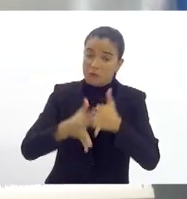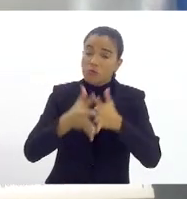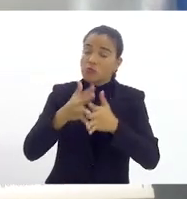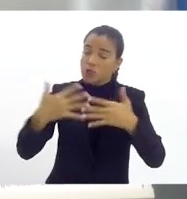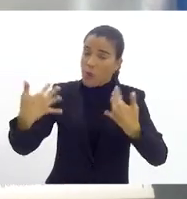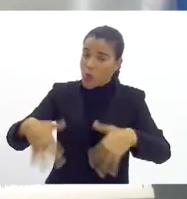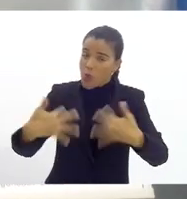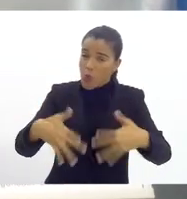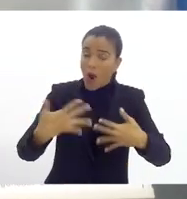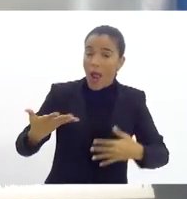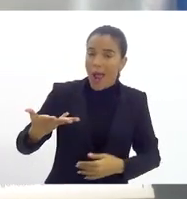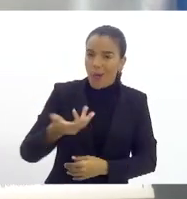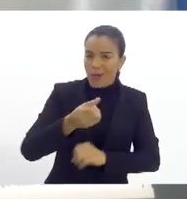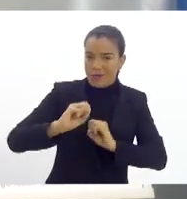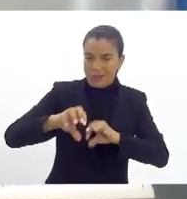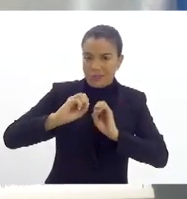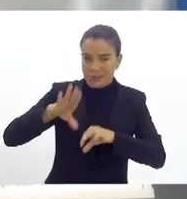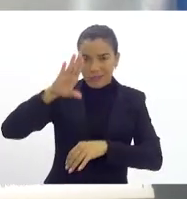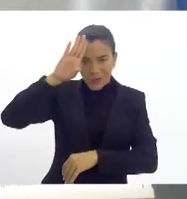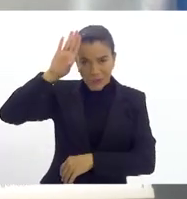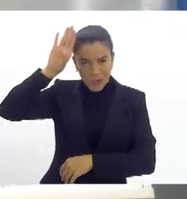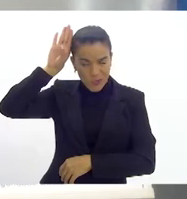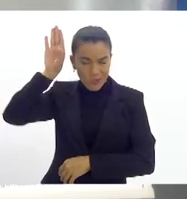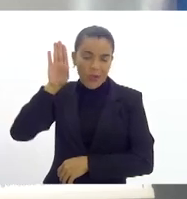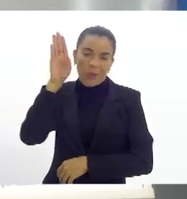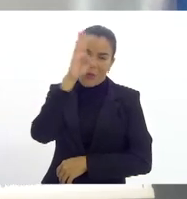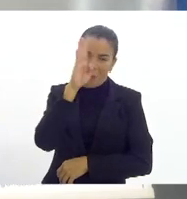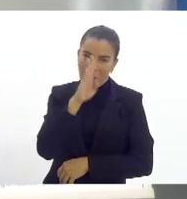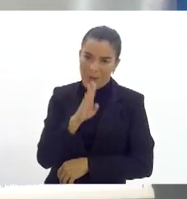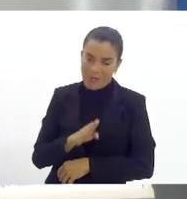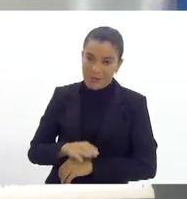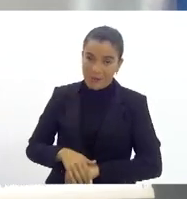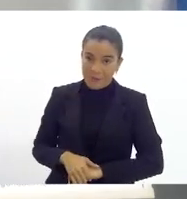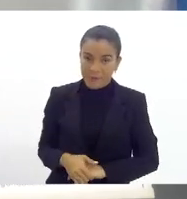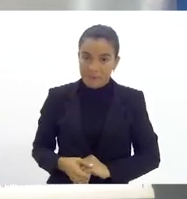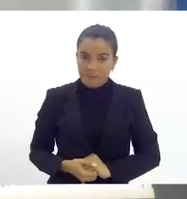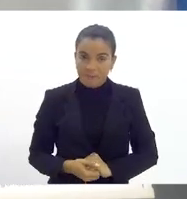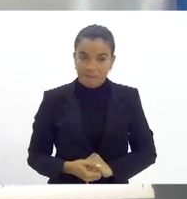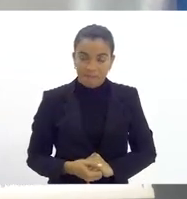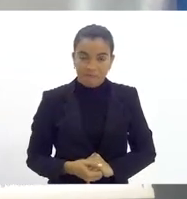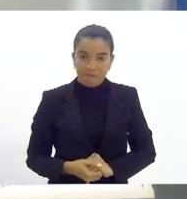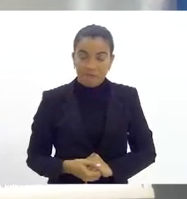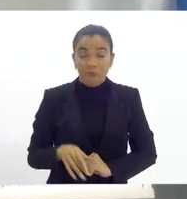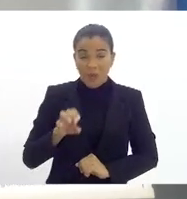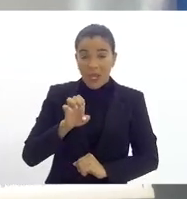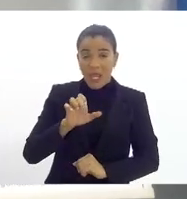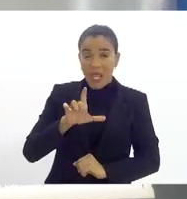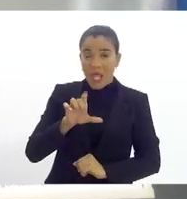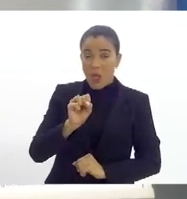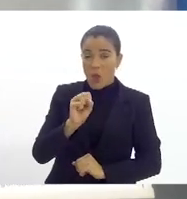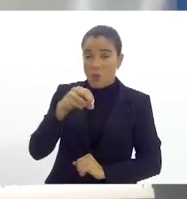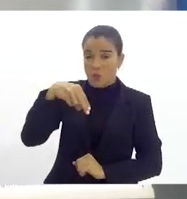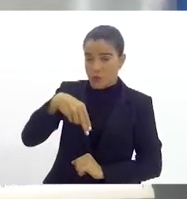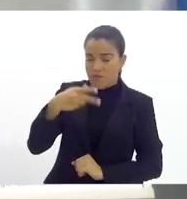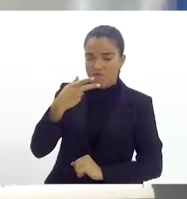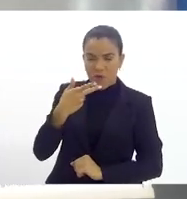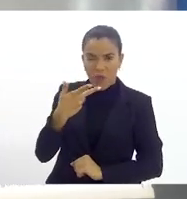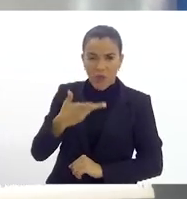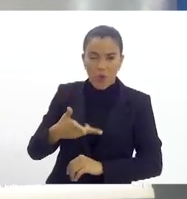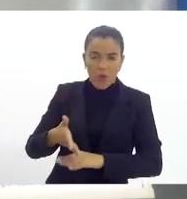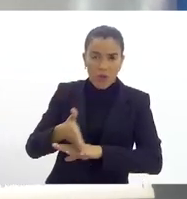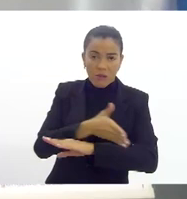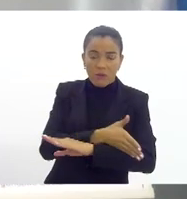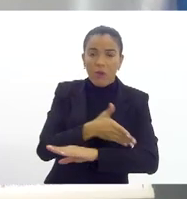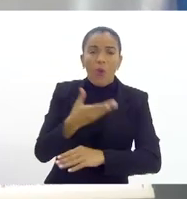a qualidade do ensino superior no país é como o Elson bem colocou não